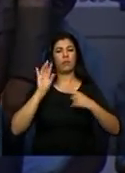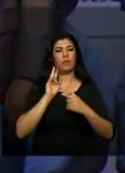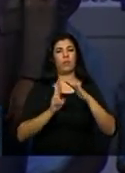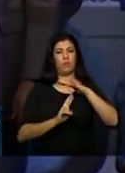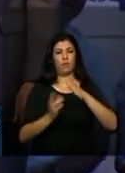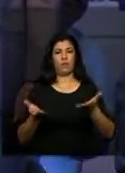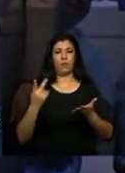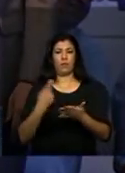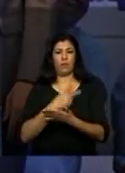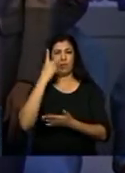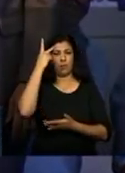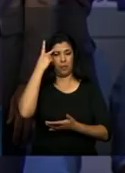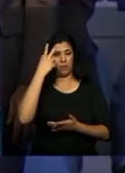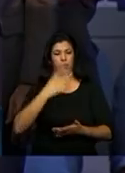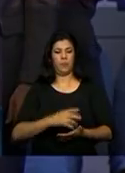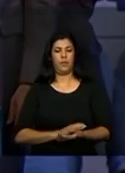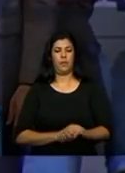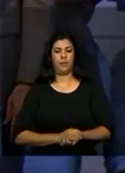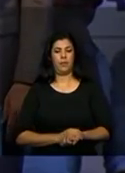Catadores.